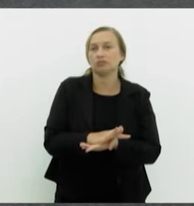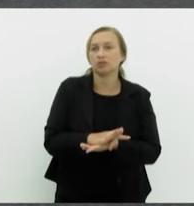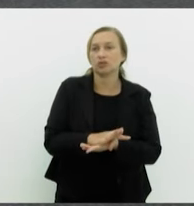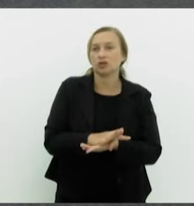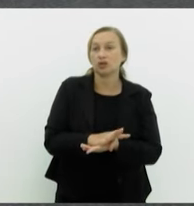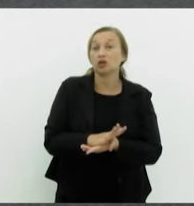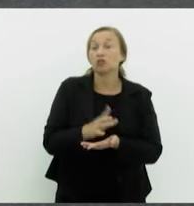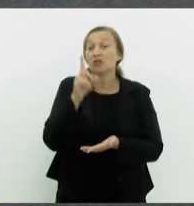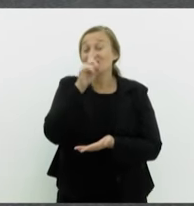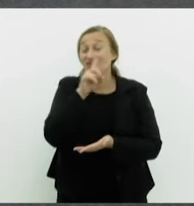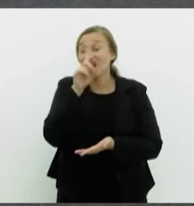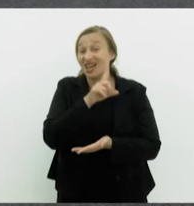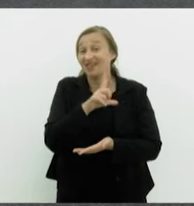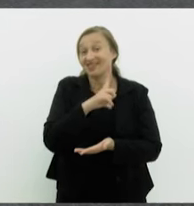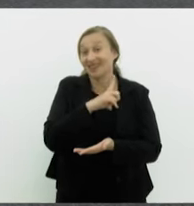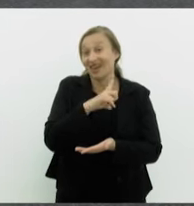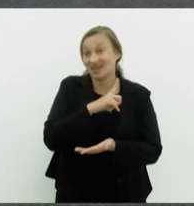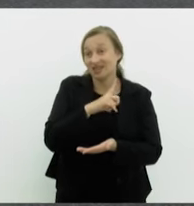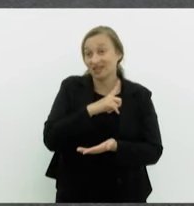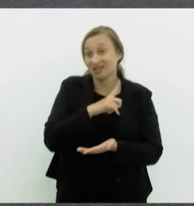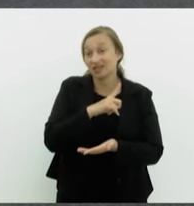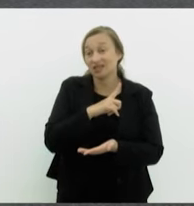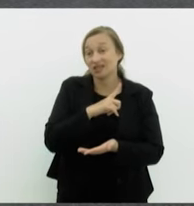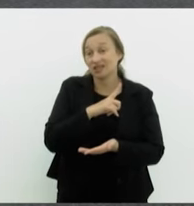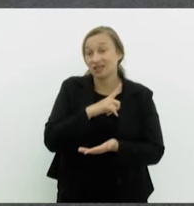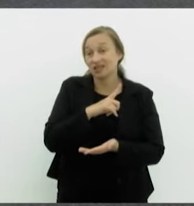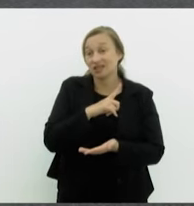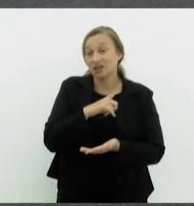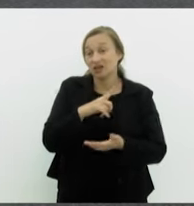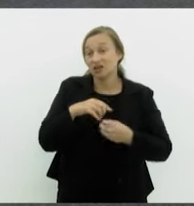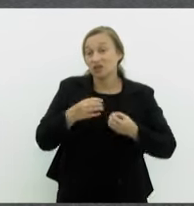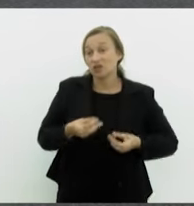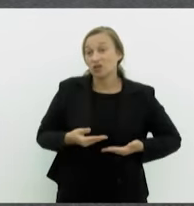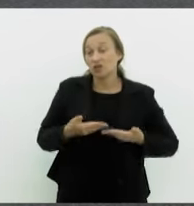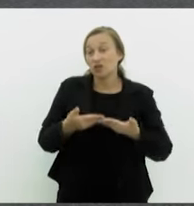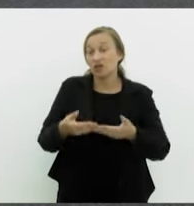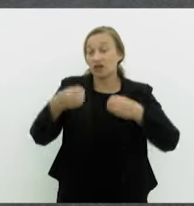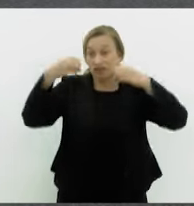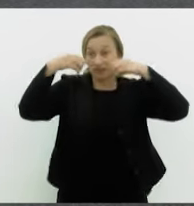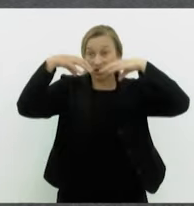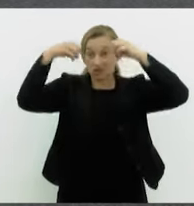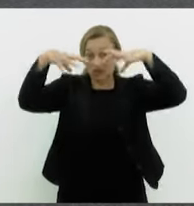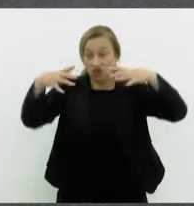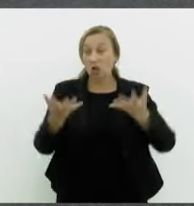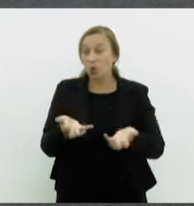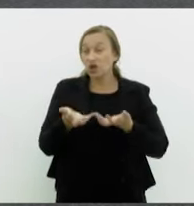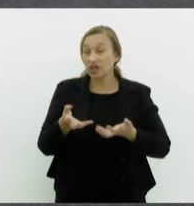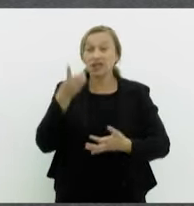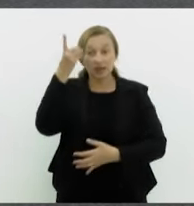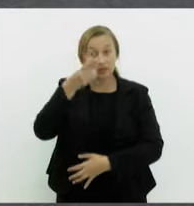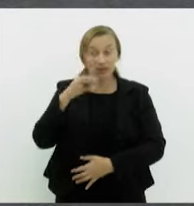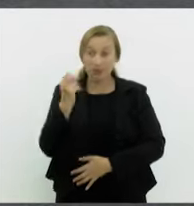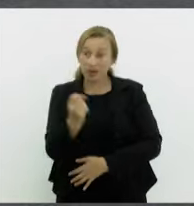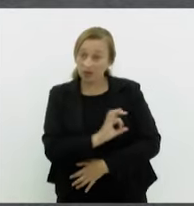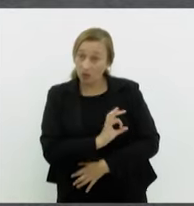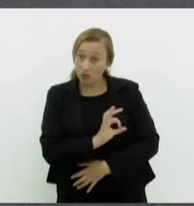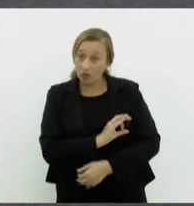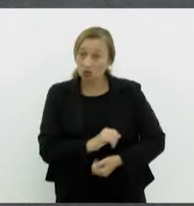quando há falha no fornecimento de energia elétrica. Eu queria, deputada Marta Rocha,